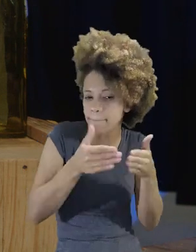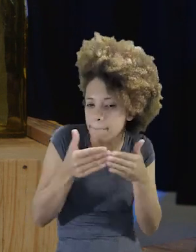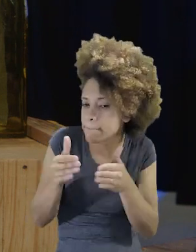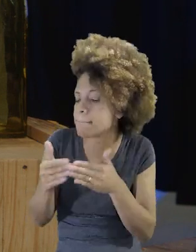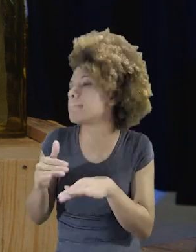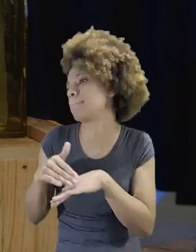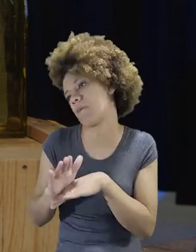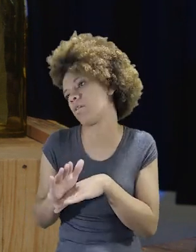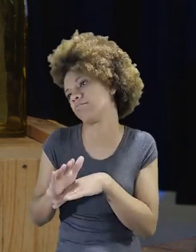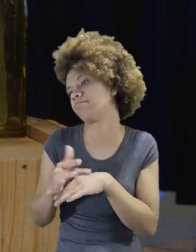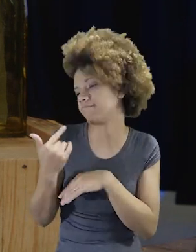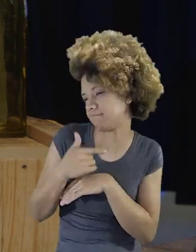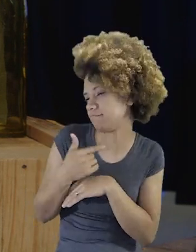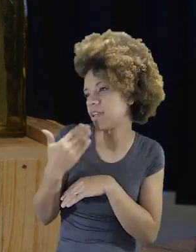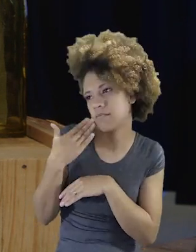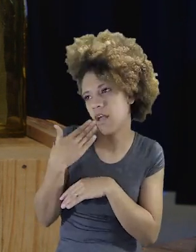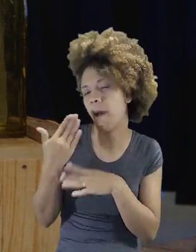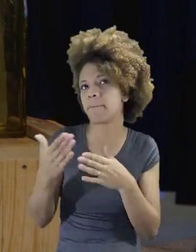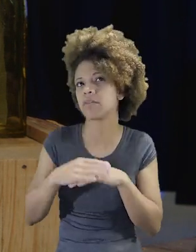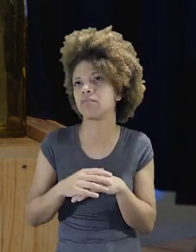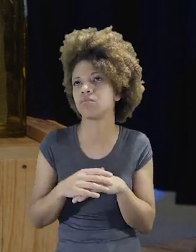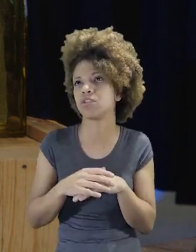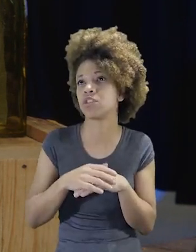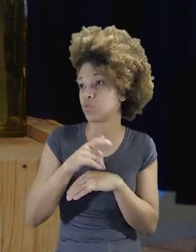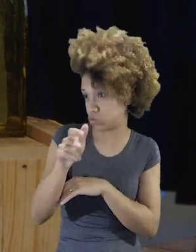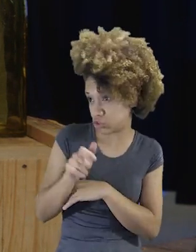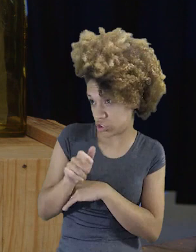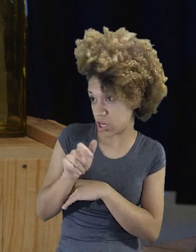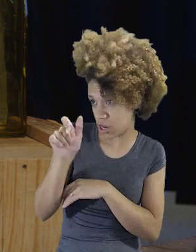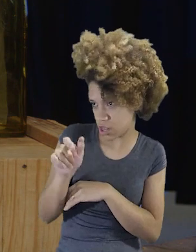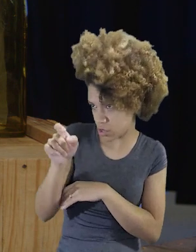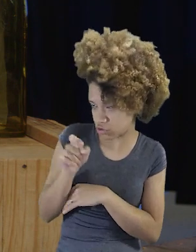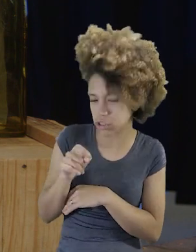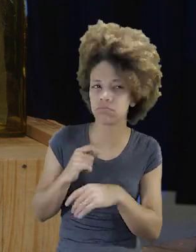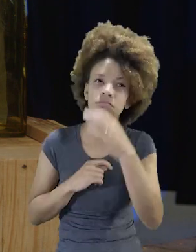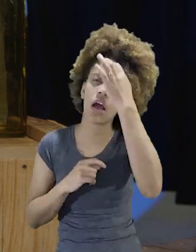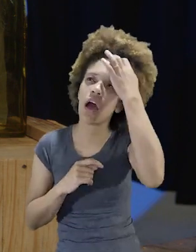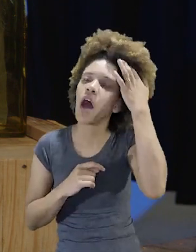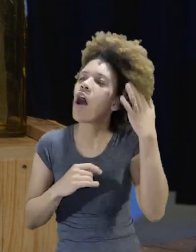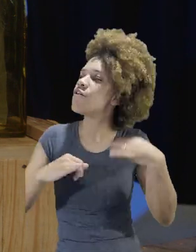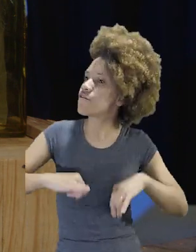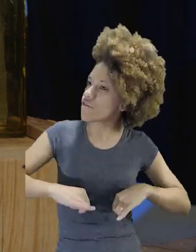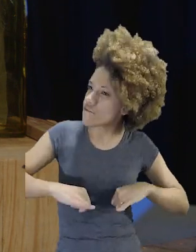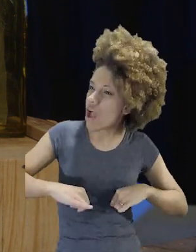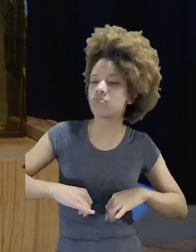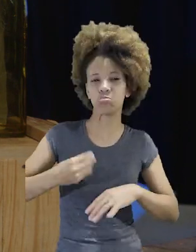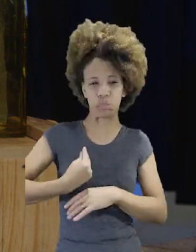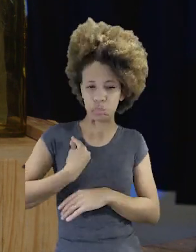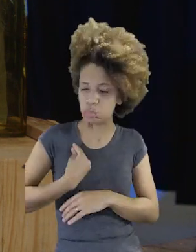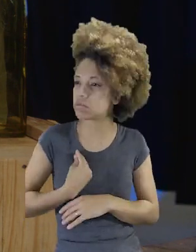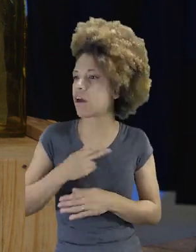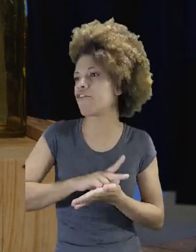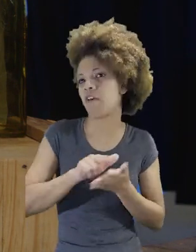igual eles te puderes passaram veneno para que outras coisas na frente o quinto andar que eu falei o de leve para